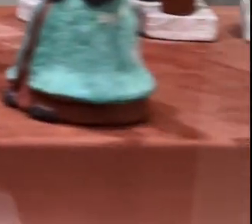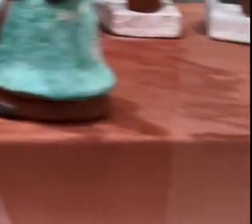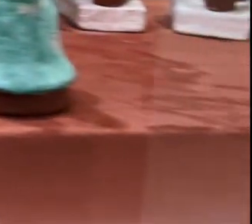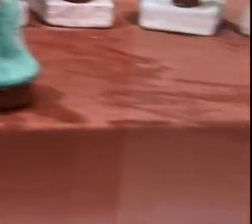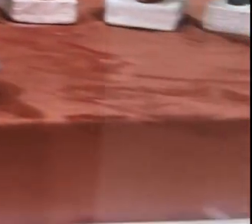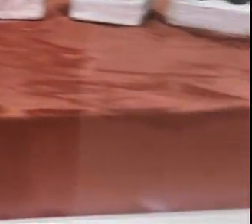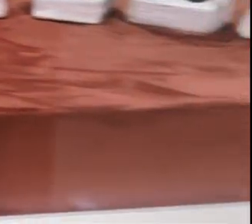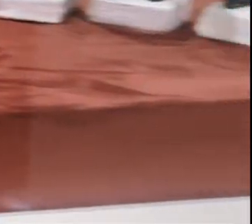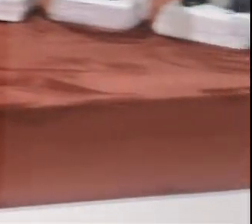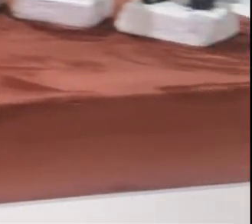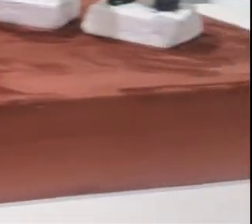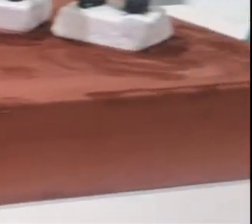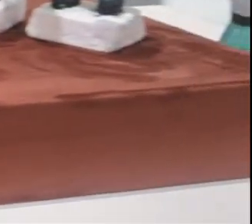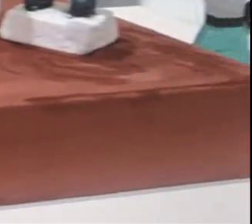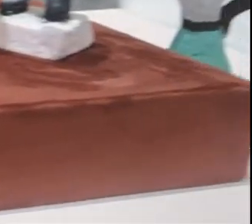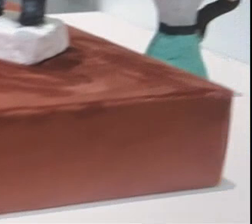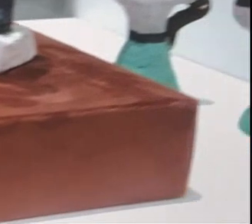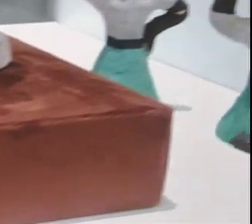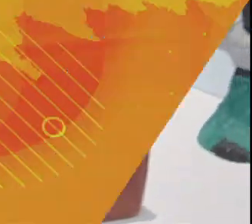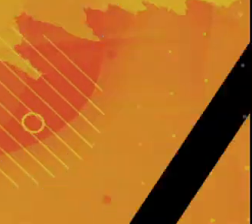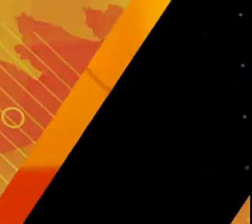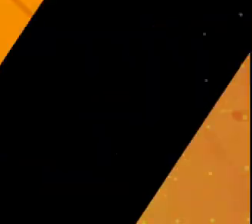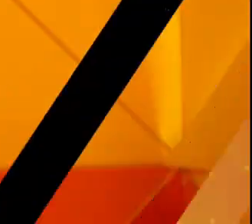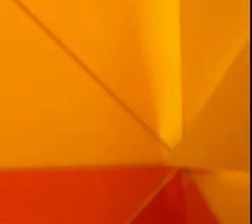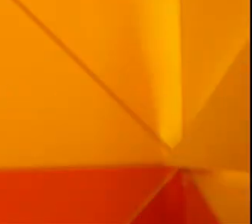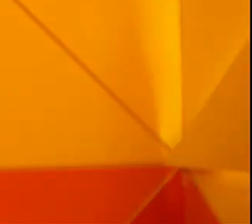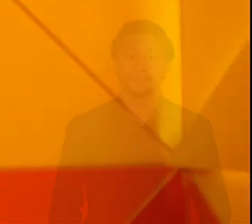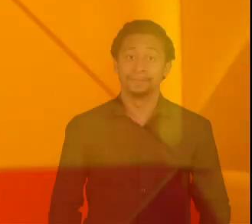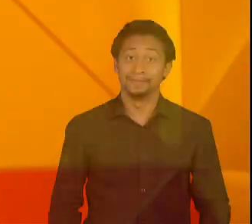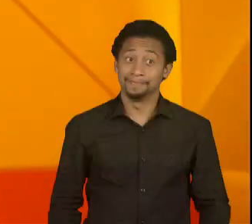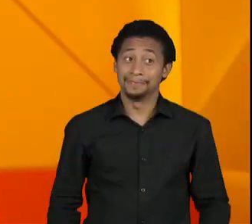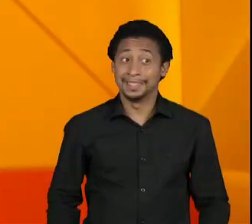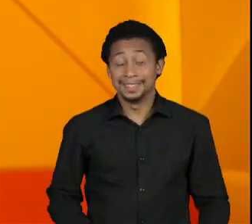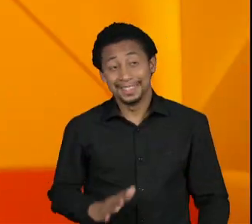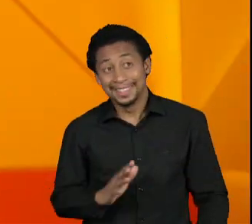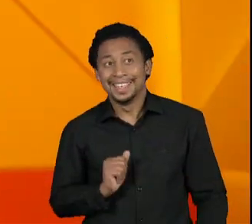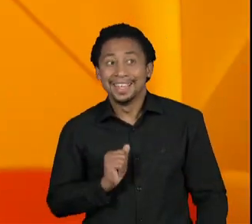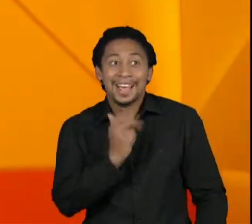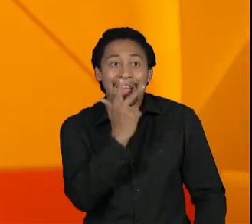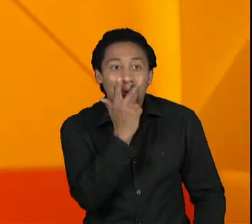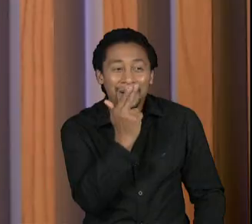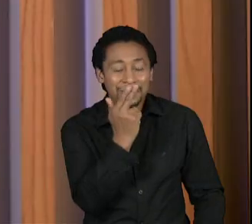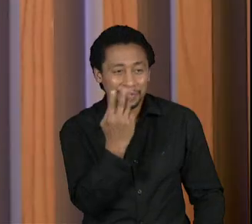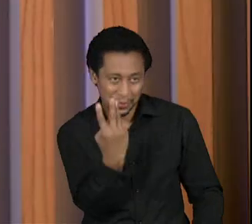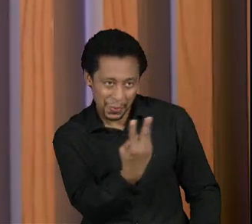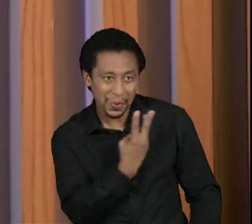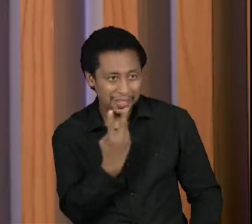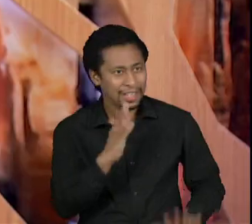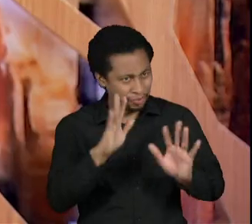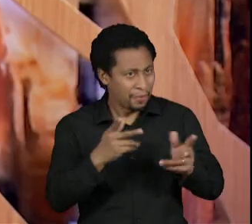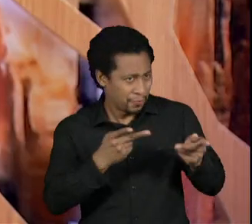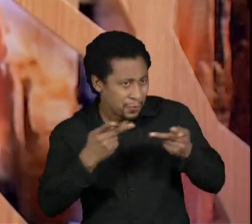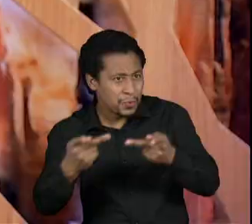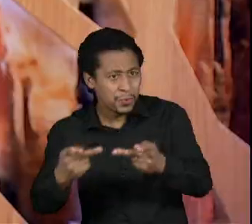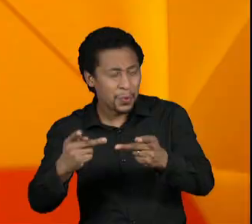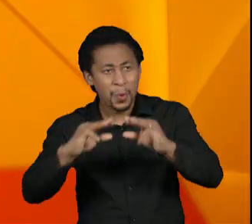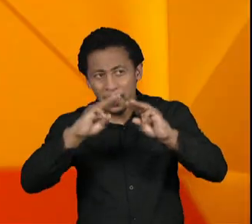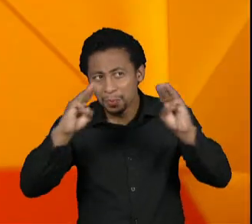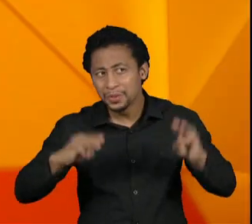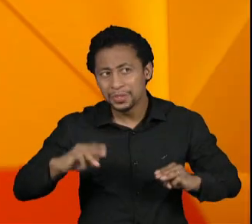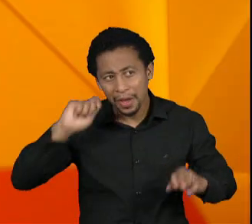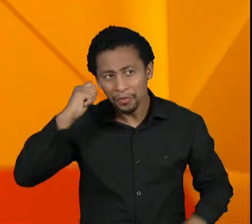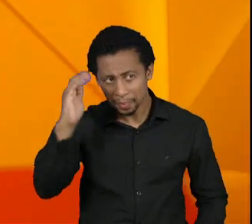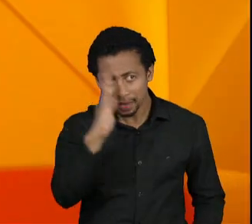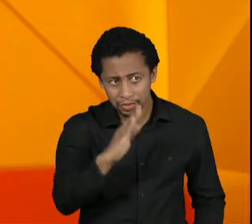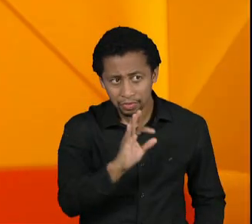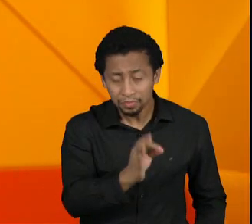Temos cabelo duro, somos black pau. Acho que nós três já visitamos o Museu Afro-Brasil, né? Já. Nádia, qual que foi a